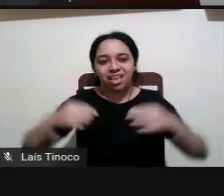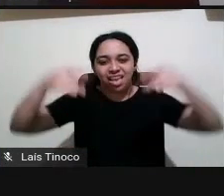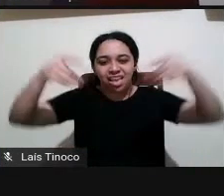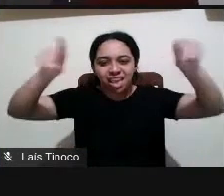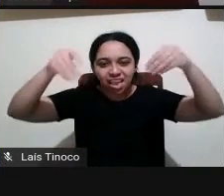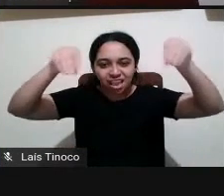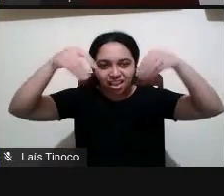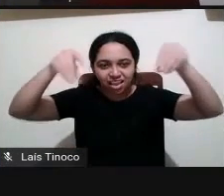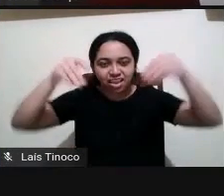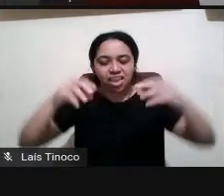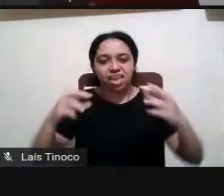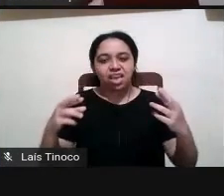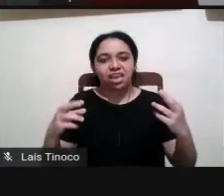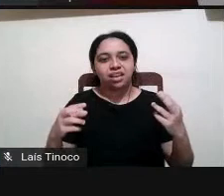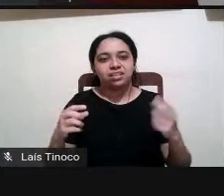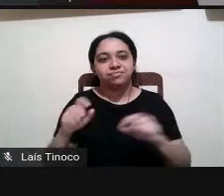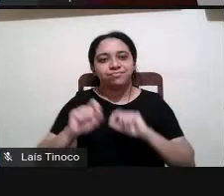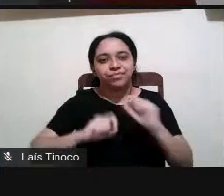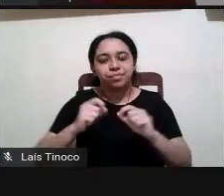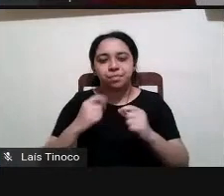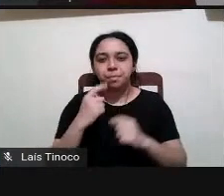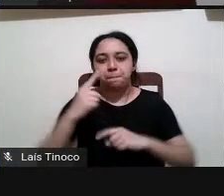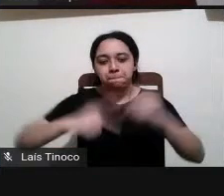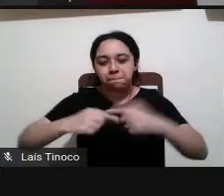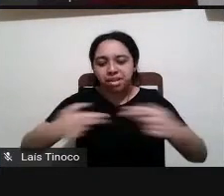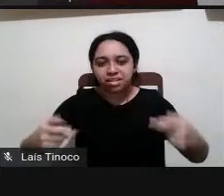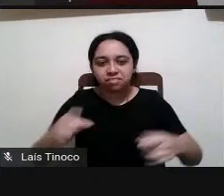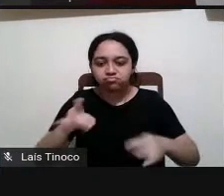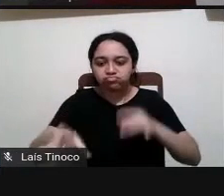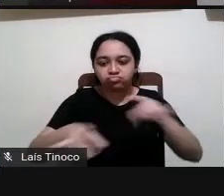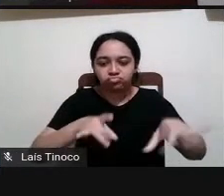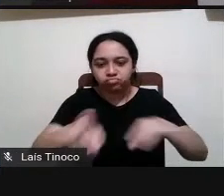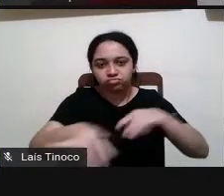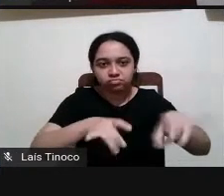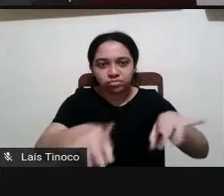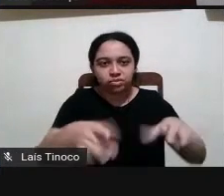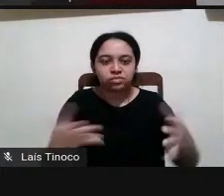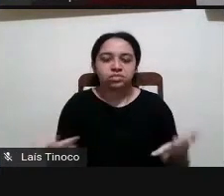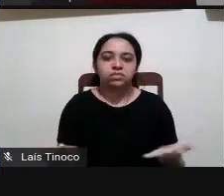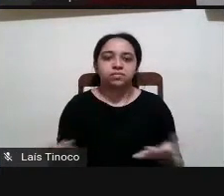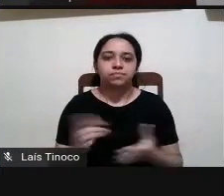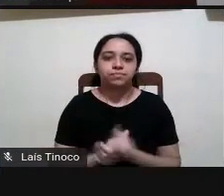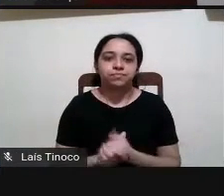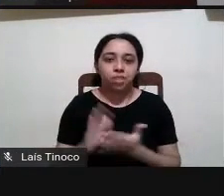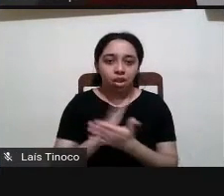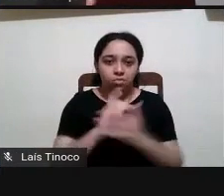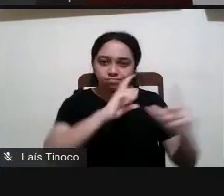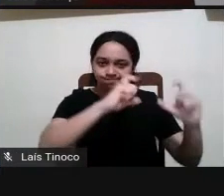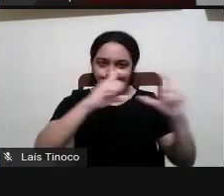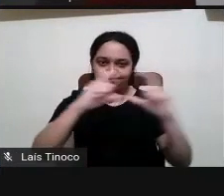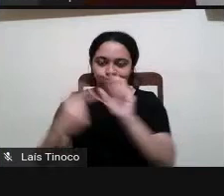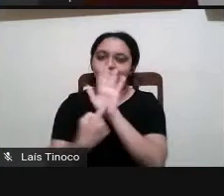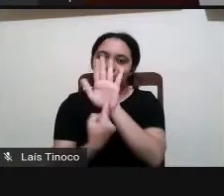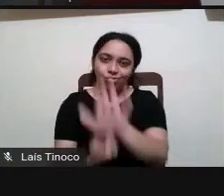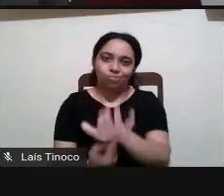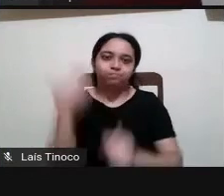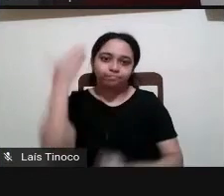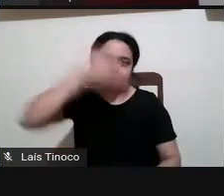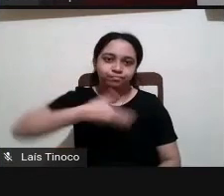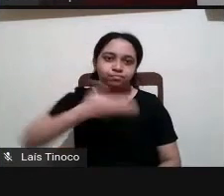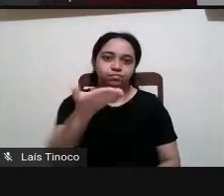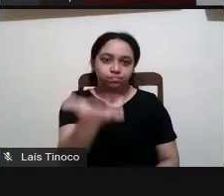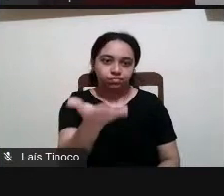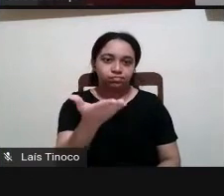materiais descartáveis, como vocês podem ver em algumas dessas imagens, né? Aqui, por exemplo,